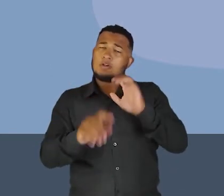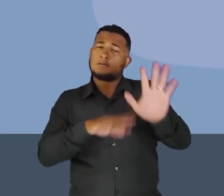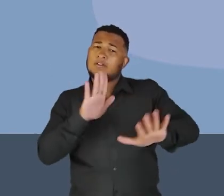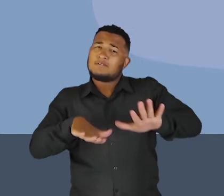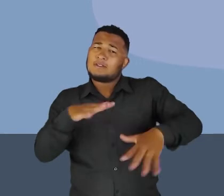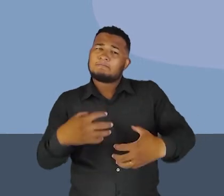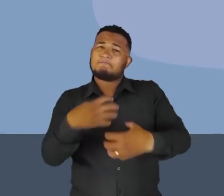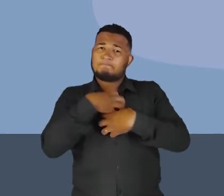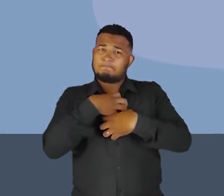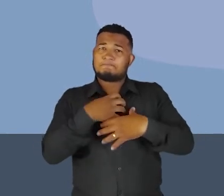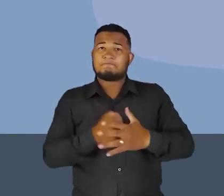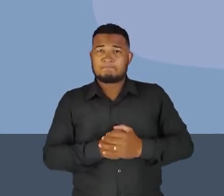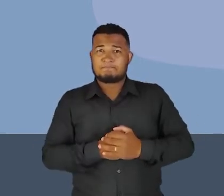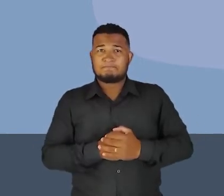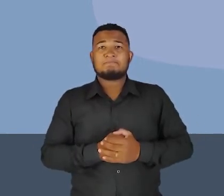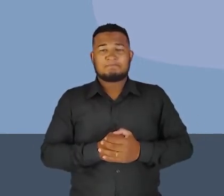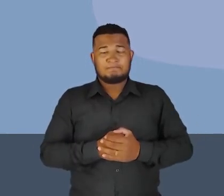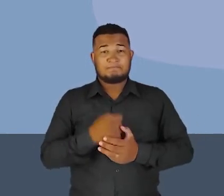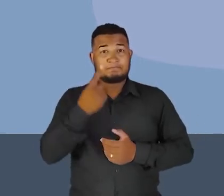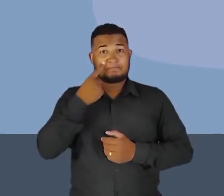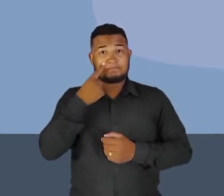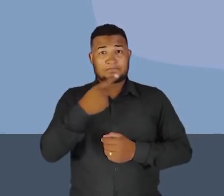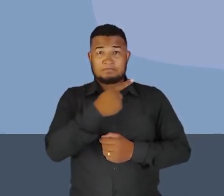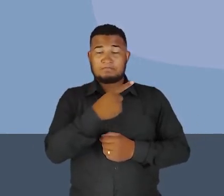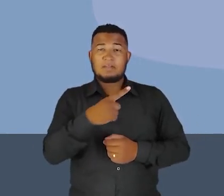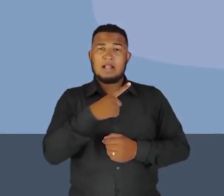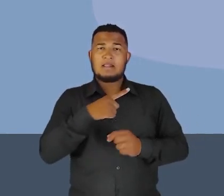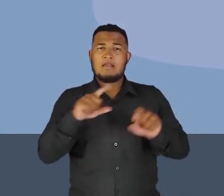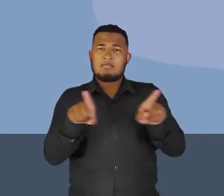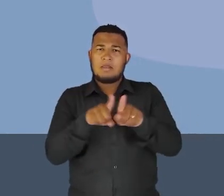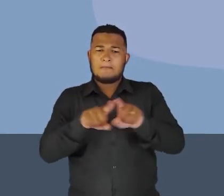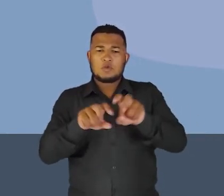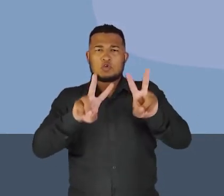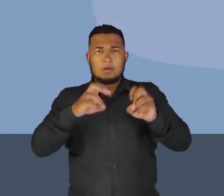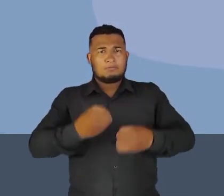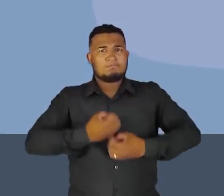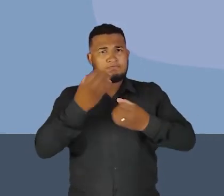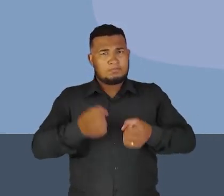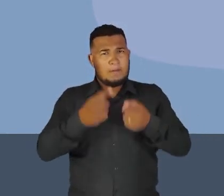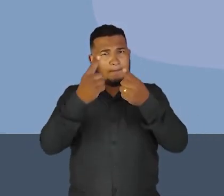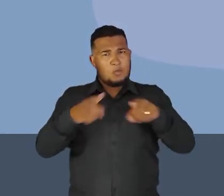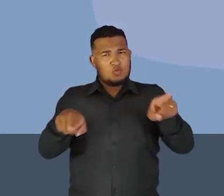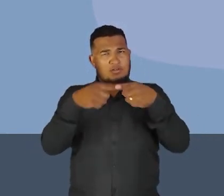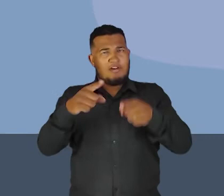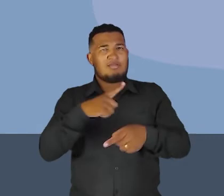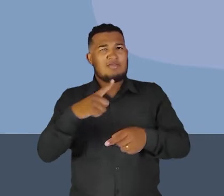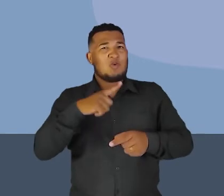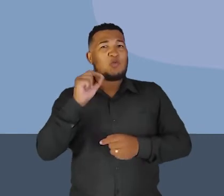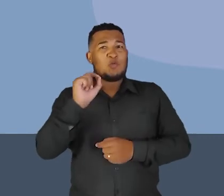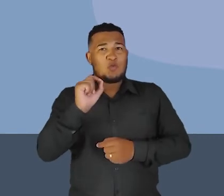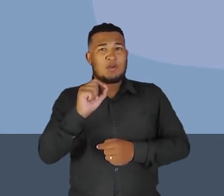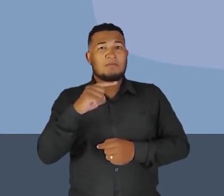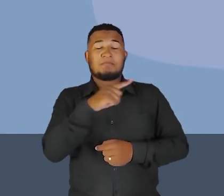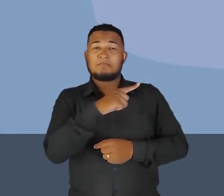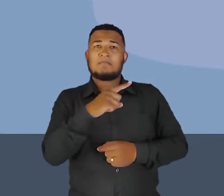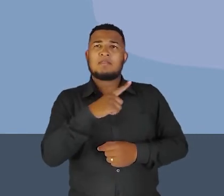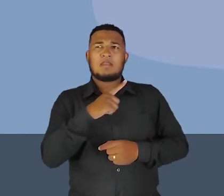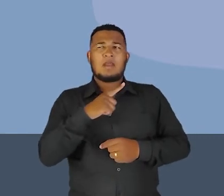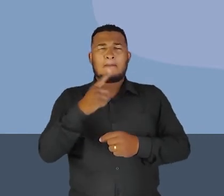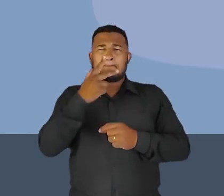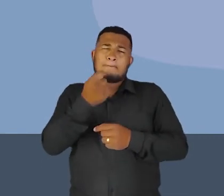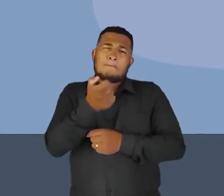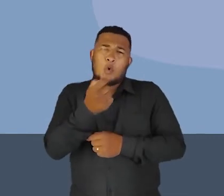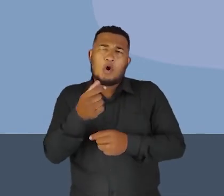tá? Continuando, eu trouxe aqui para vocês, em relação à questão das expressões musicais, a gente tem aqui, né, eu trouxe uma